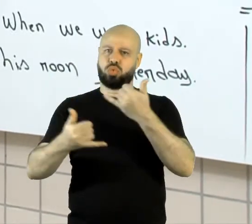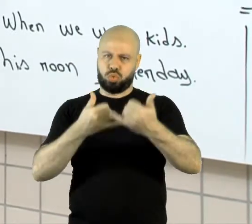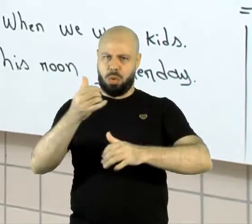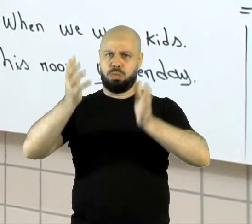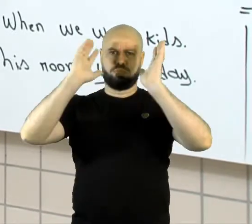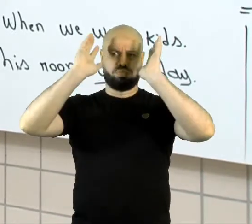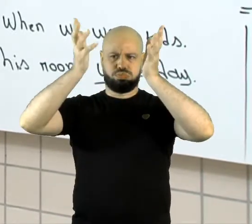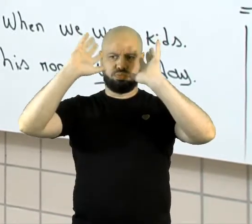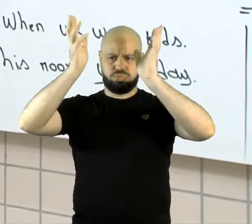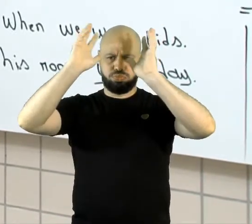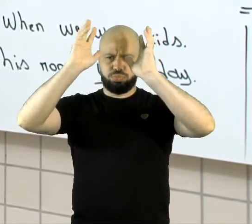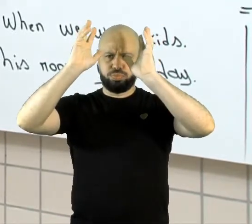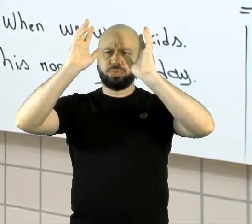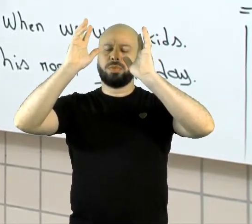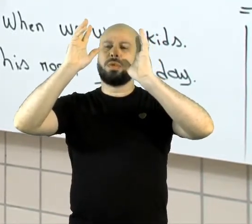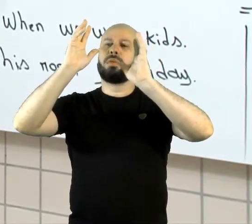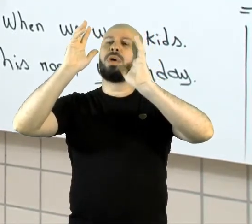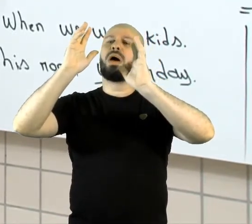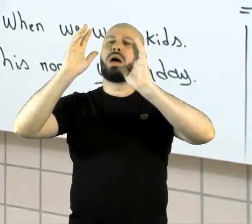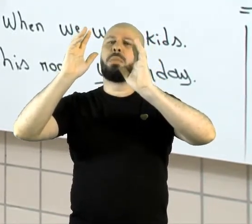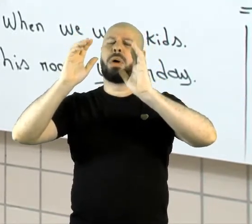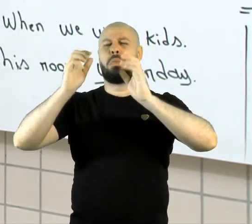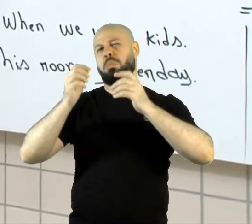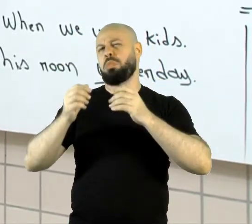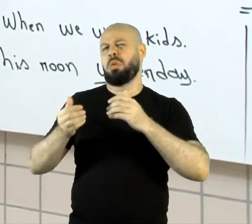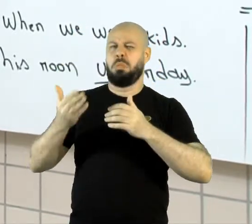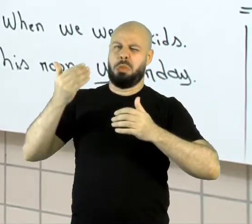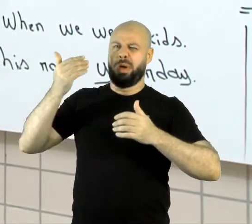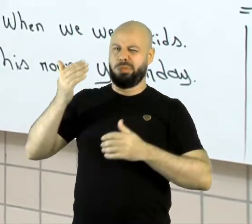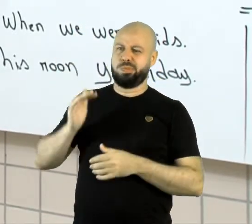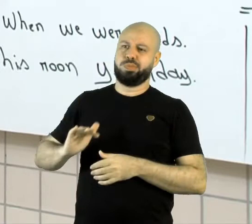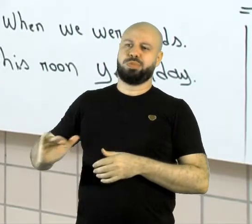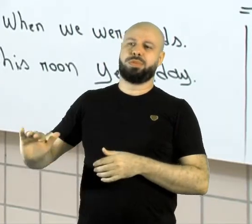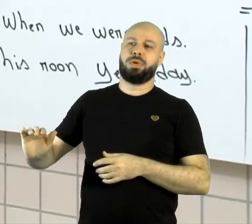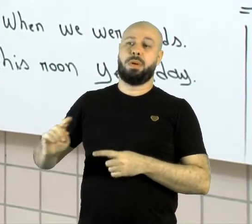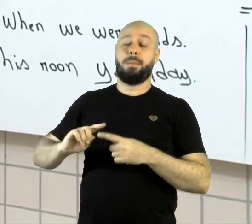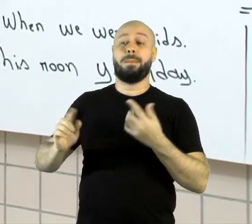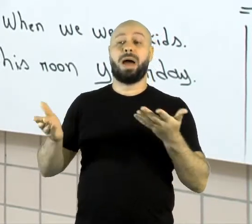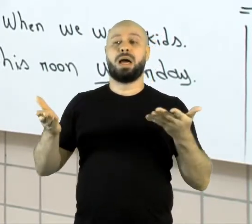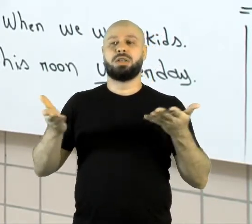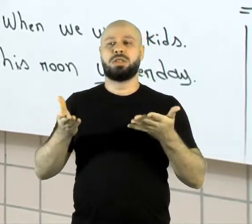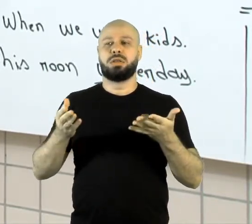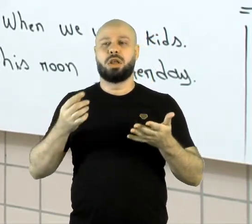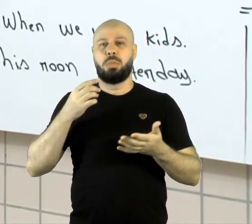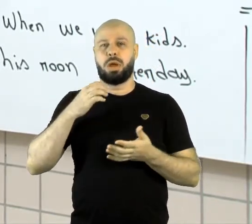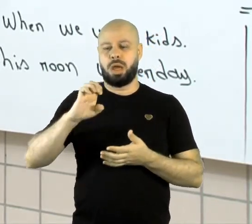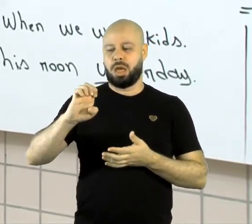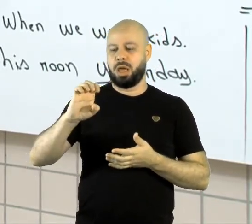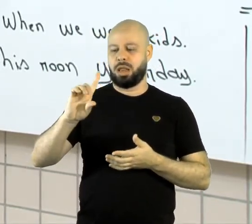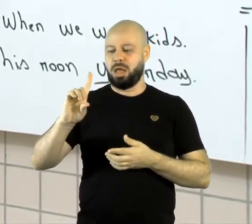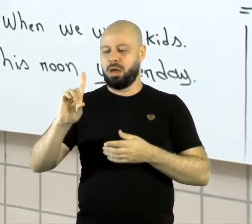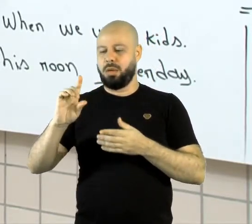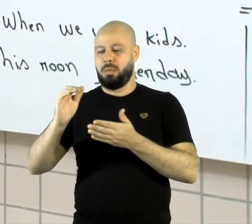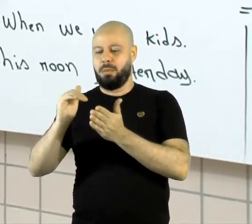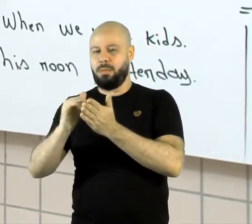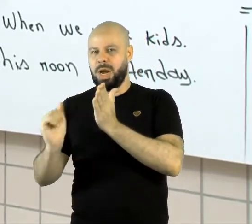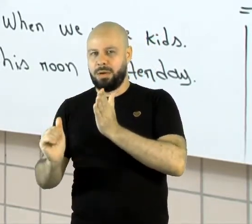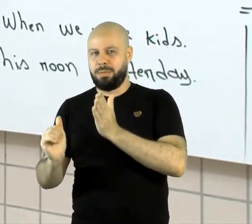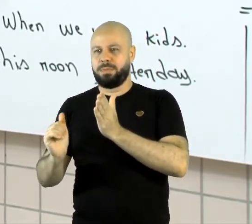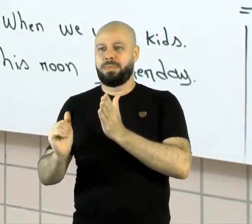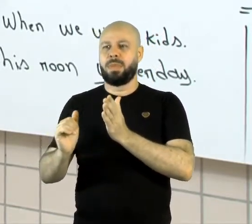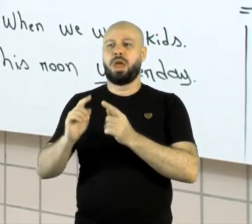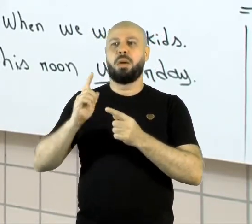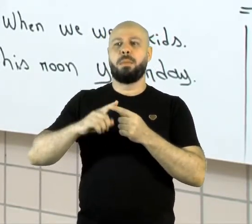né, voleibol quando nós éramos crianças, mas agora aqui ele perdeu o ED, porque esse ED ele